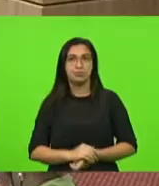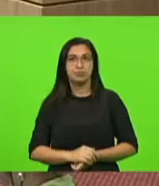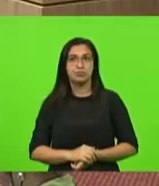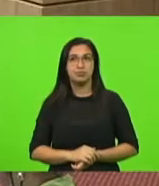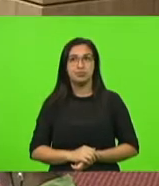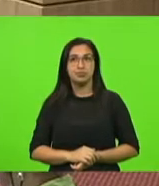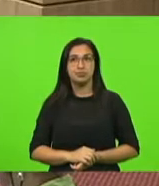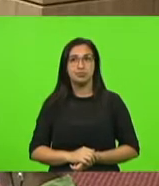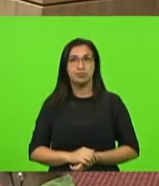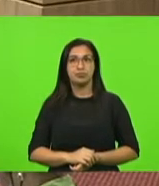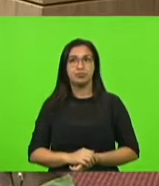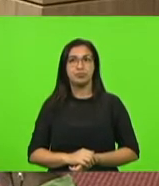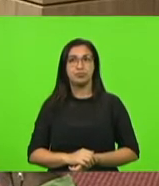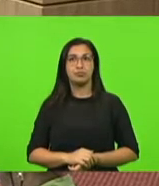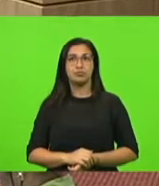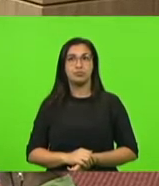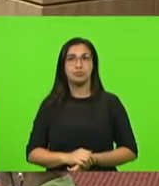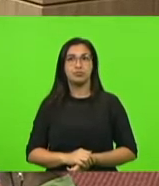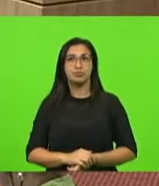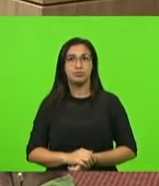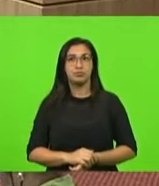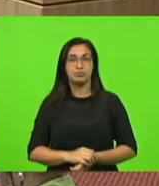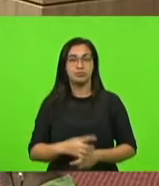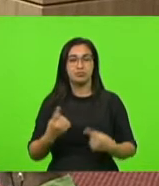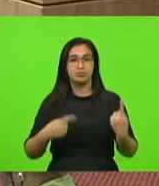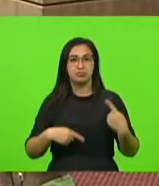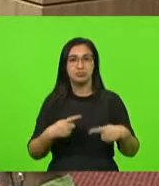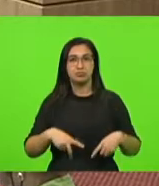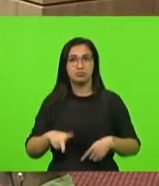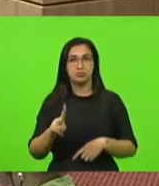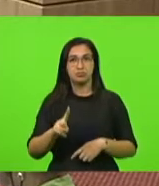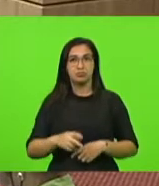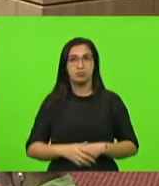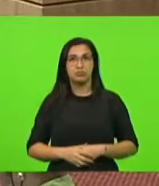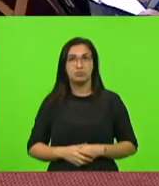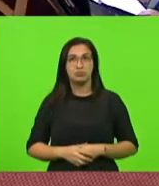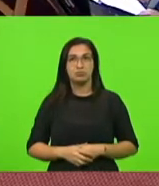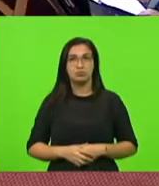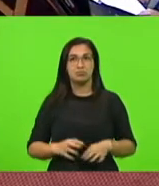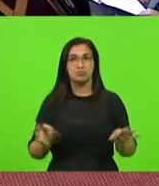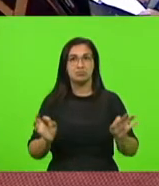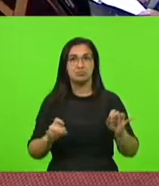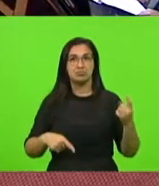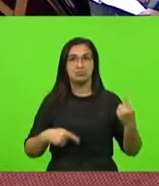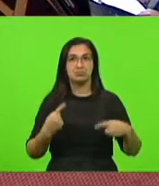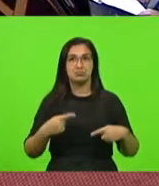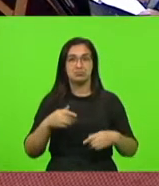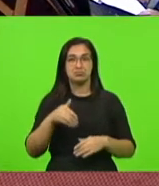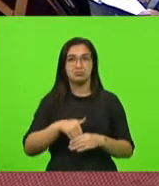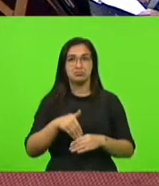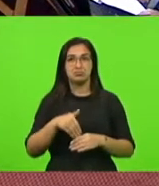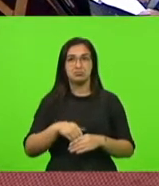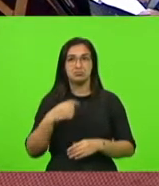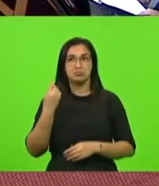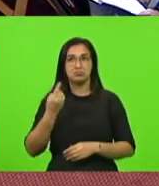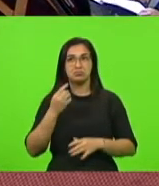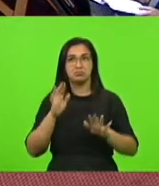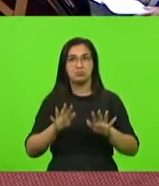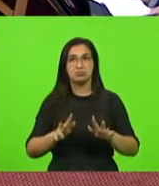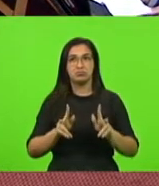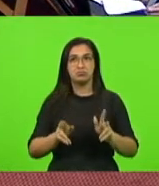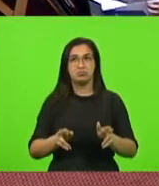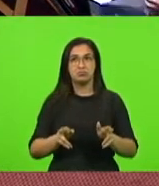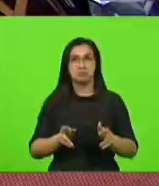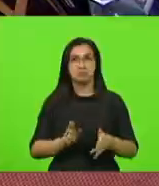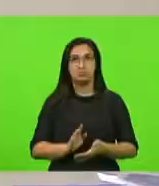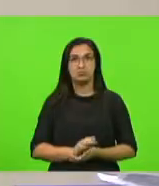Ok? Continua em discussão. Não havendo quem queira discutir, em votação. Deputados que aprovam, permaneçam como se